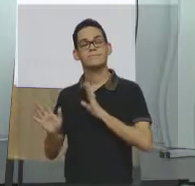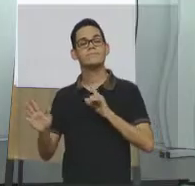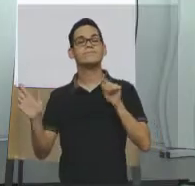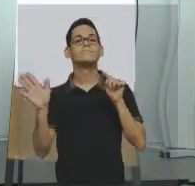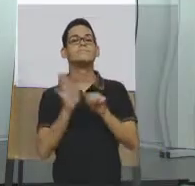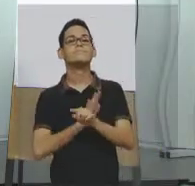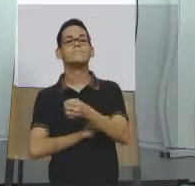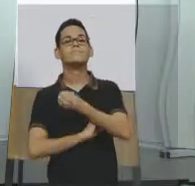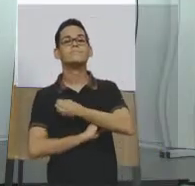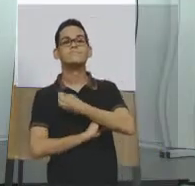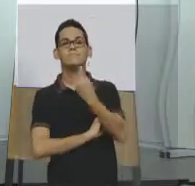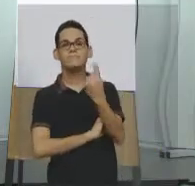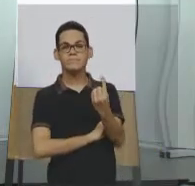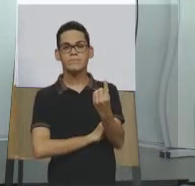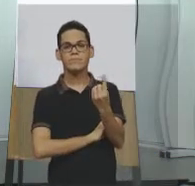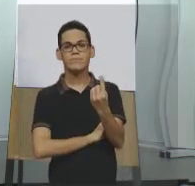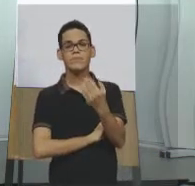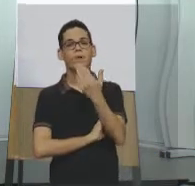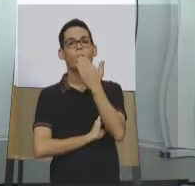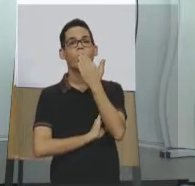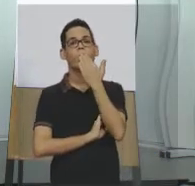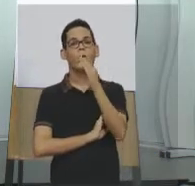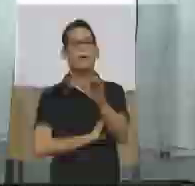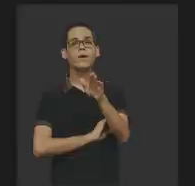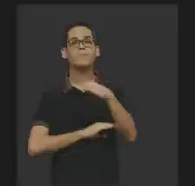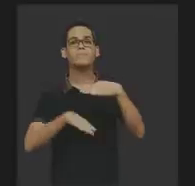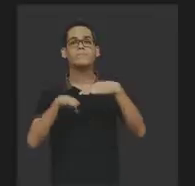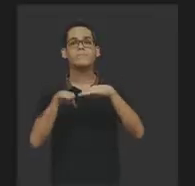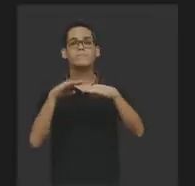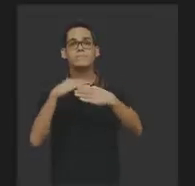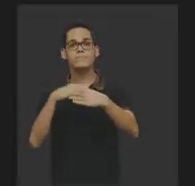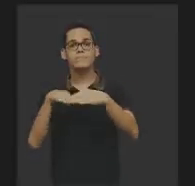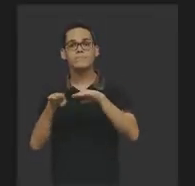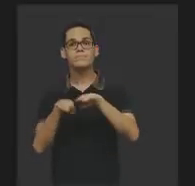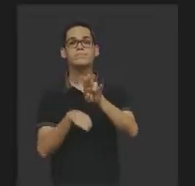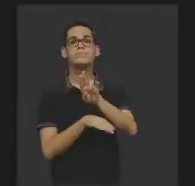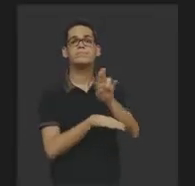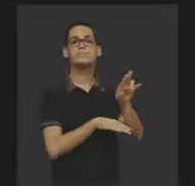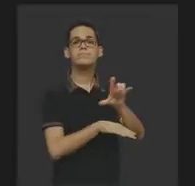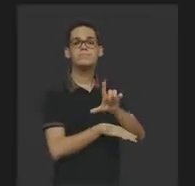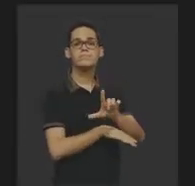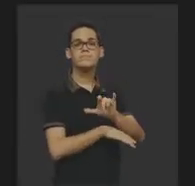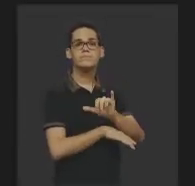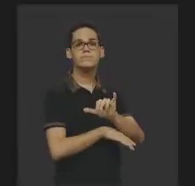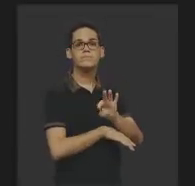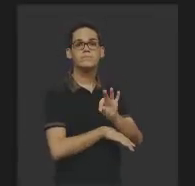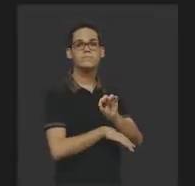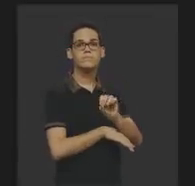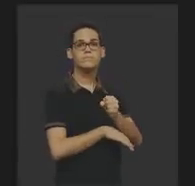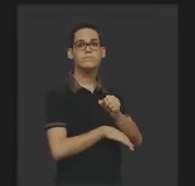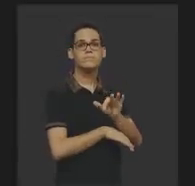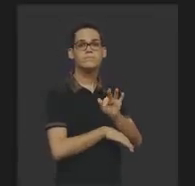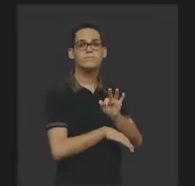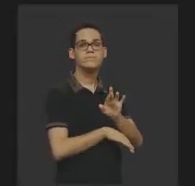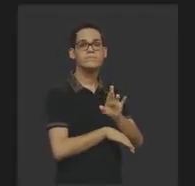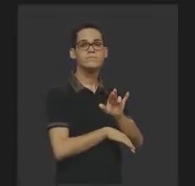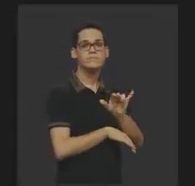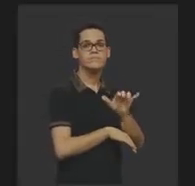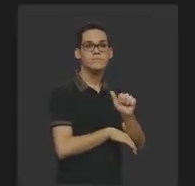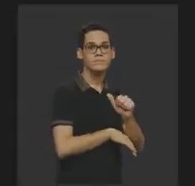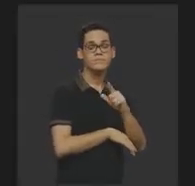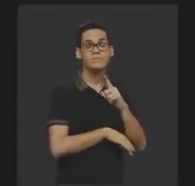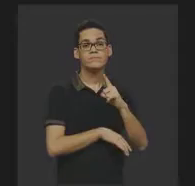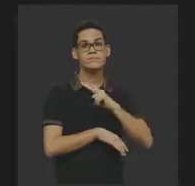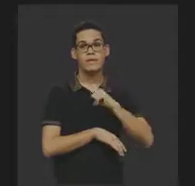pergunta então. Em quais placas litosféricas há afastamento,